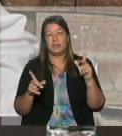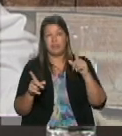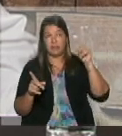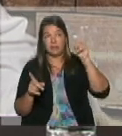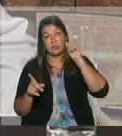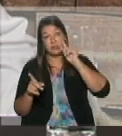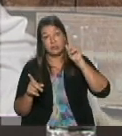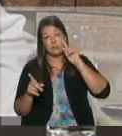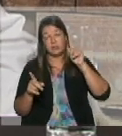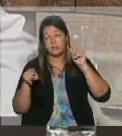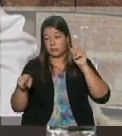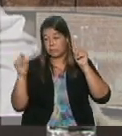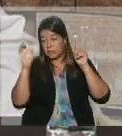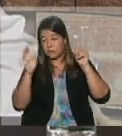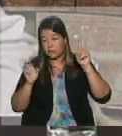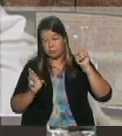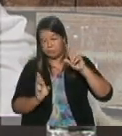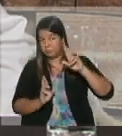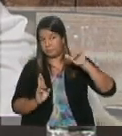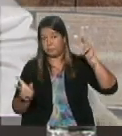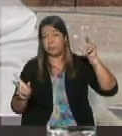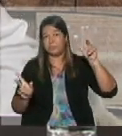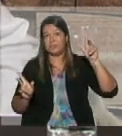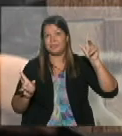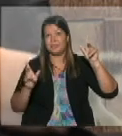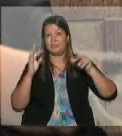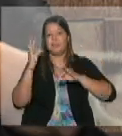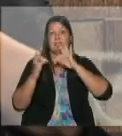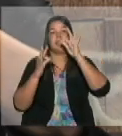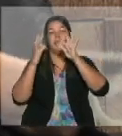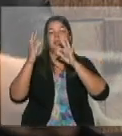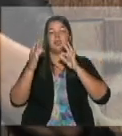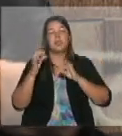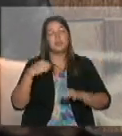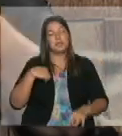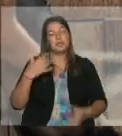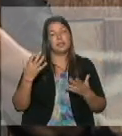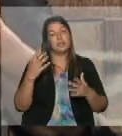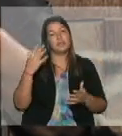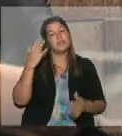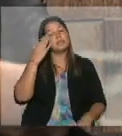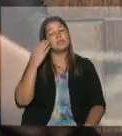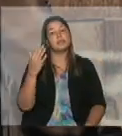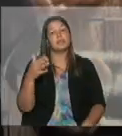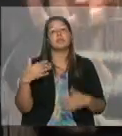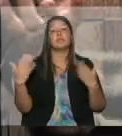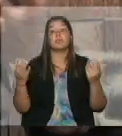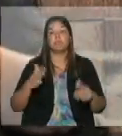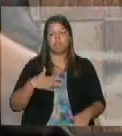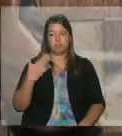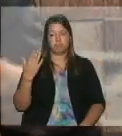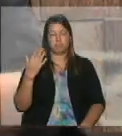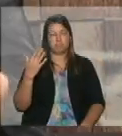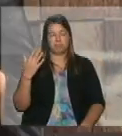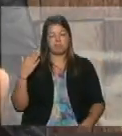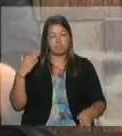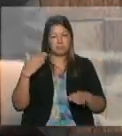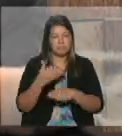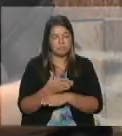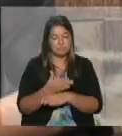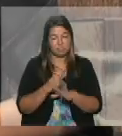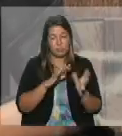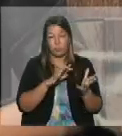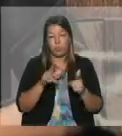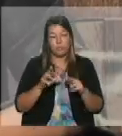o Brasil, em termos de tecnologia, quer dizer. Isso que eu queria saber, o que foi mais espantoso para você chegar num mundo